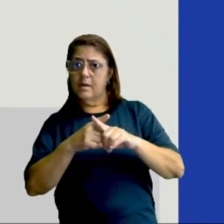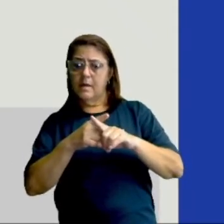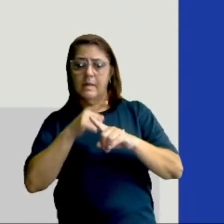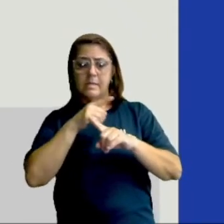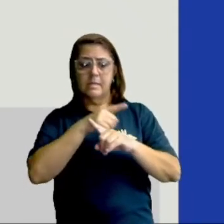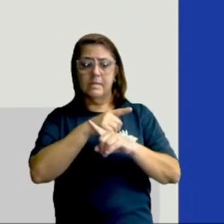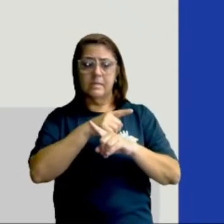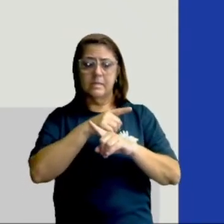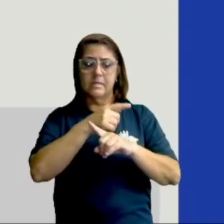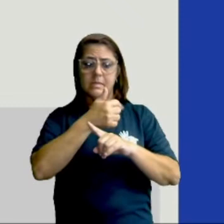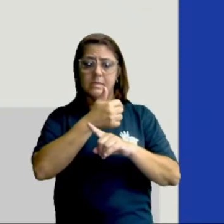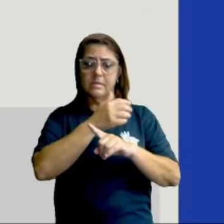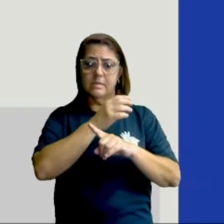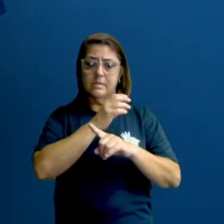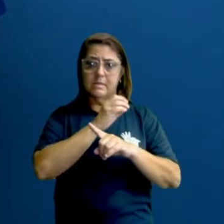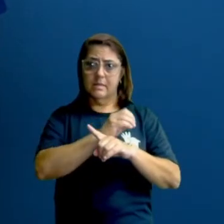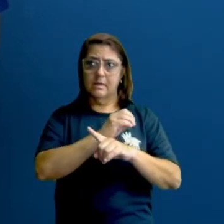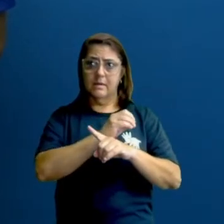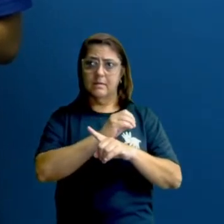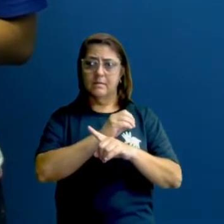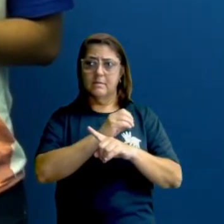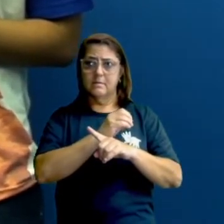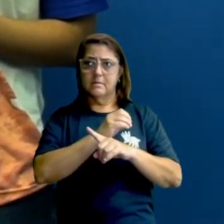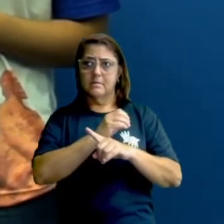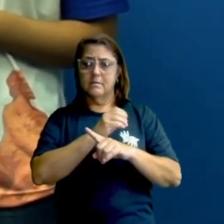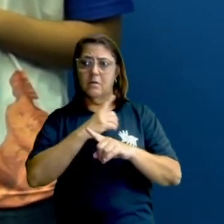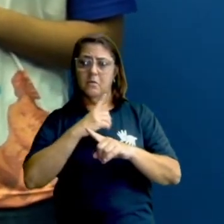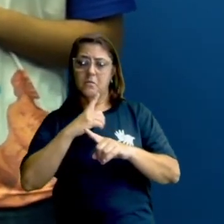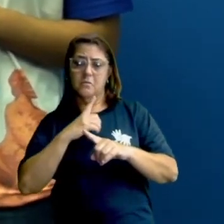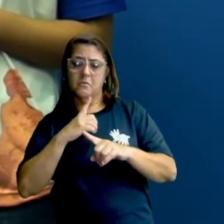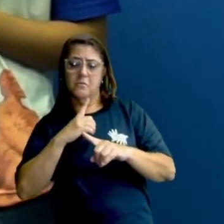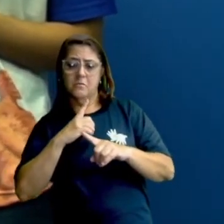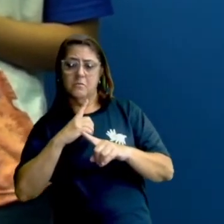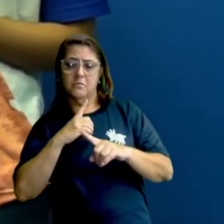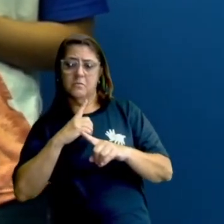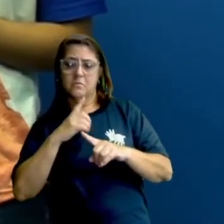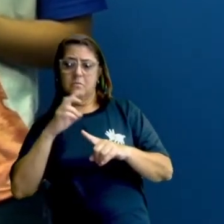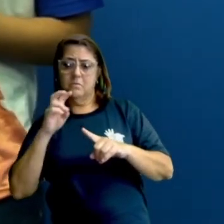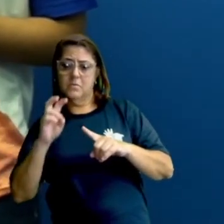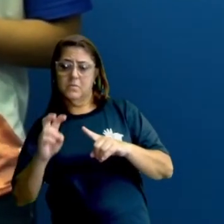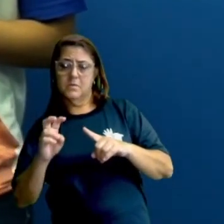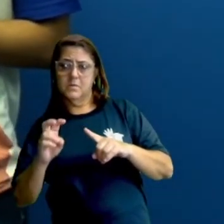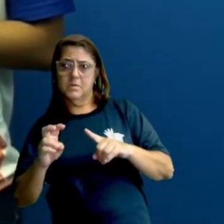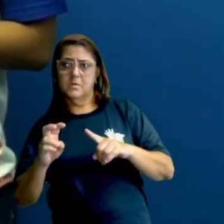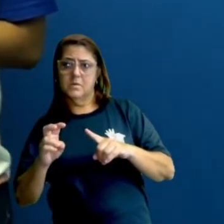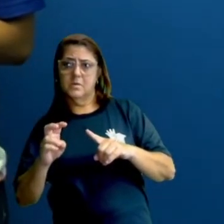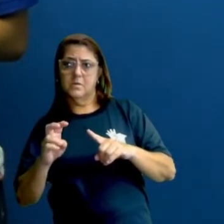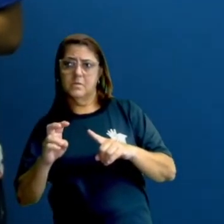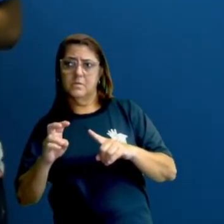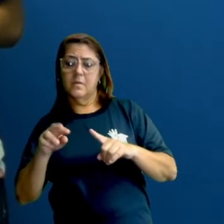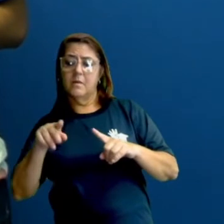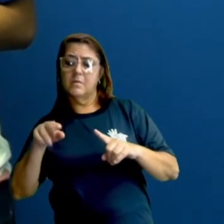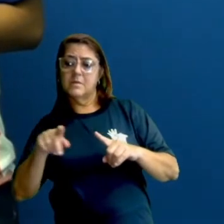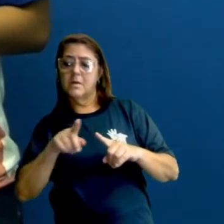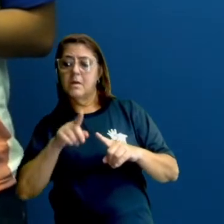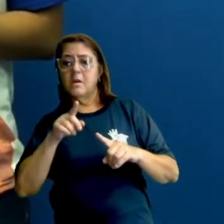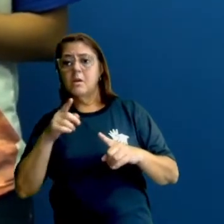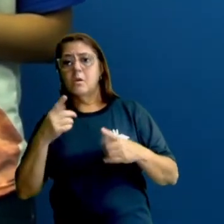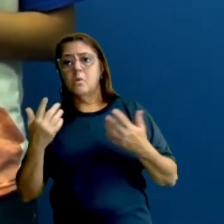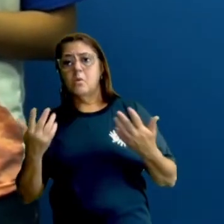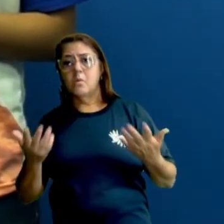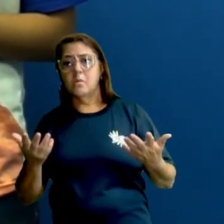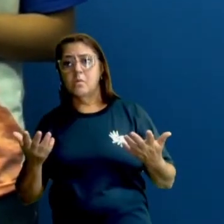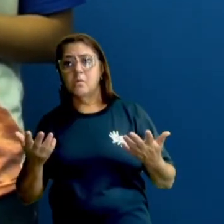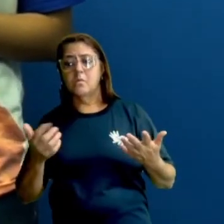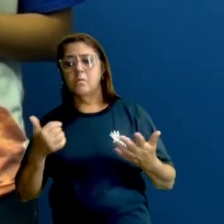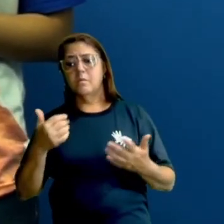de lápis que há na caixa de Aninha, eu vou ter por 5, eu vou ter um total de lápis